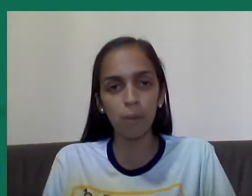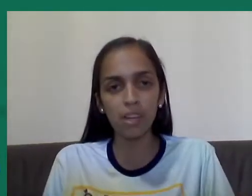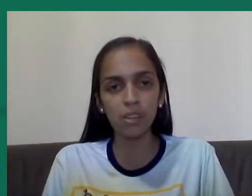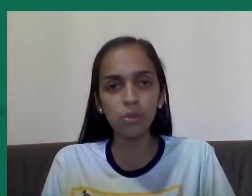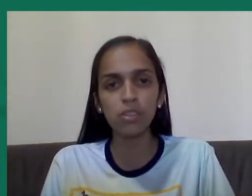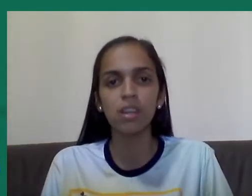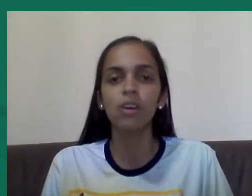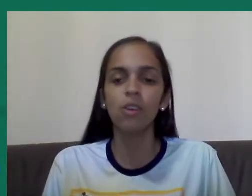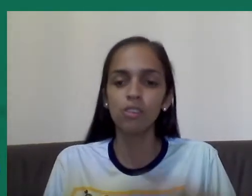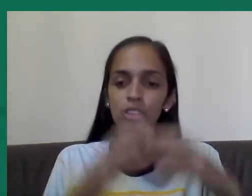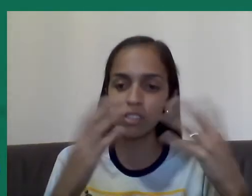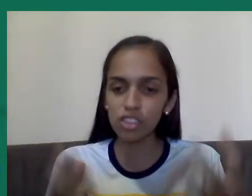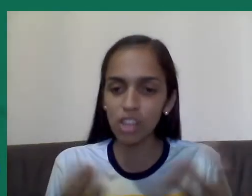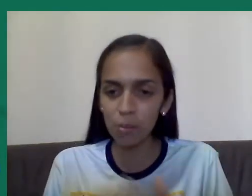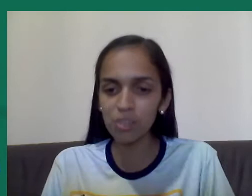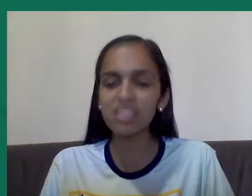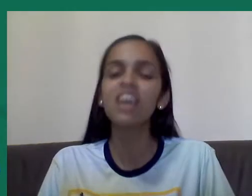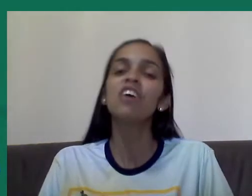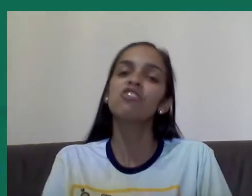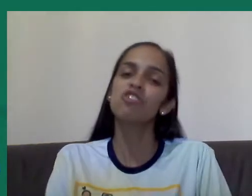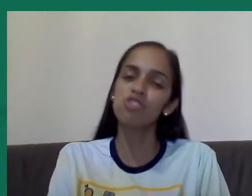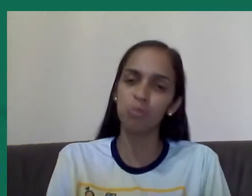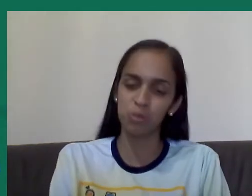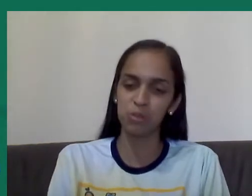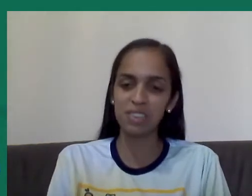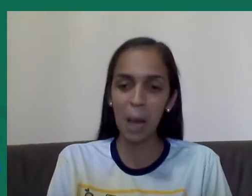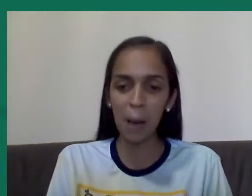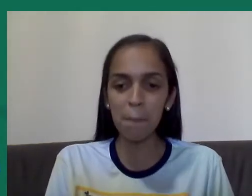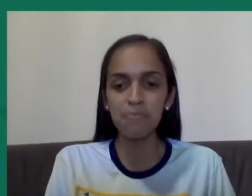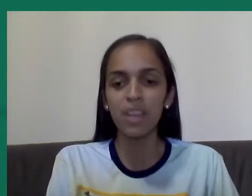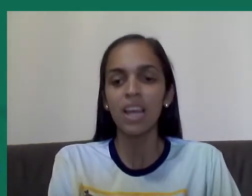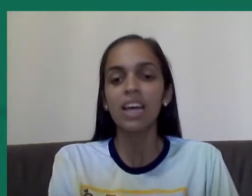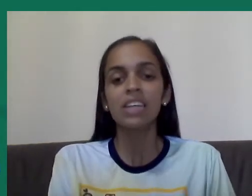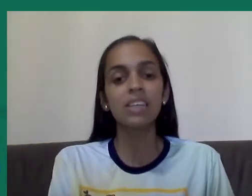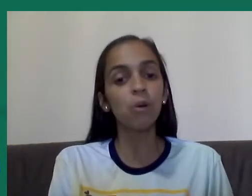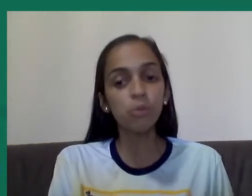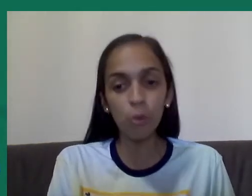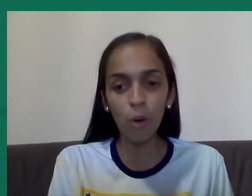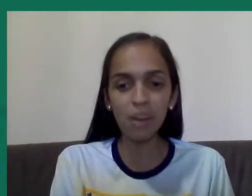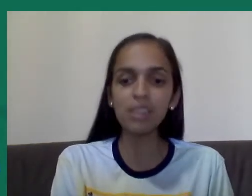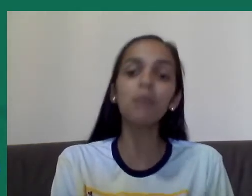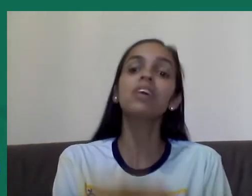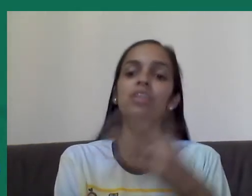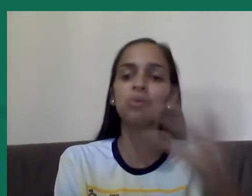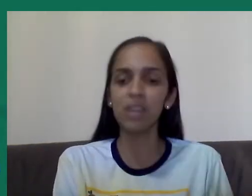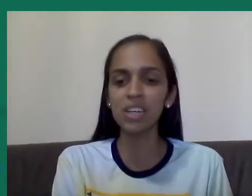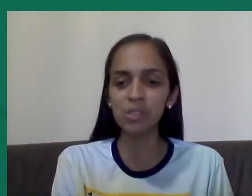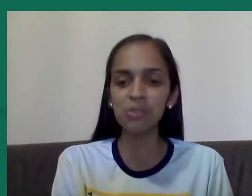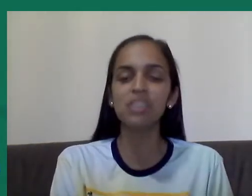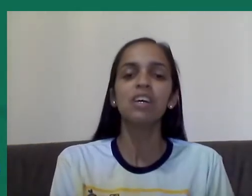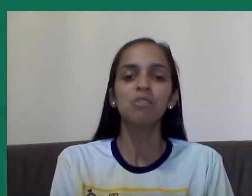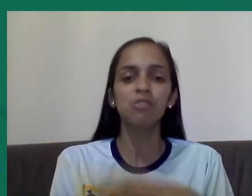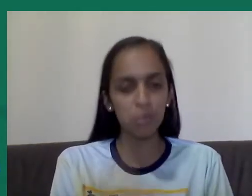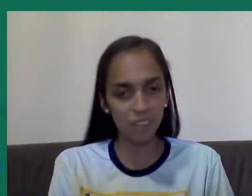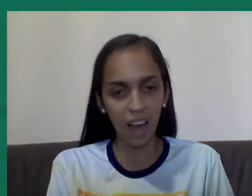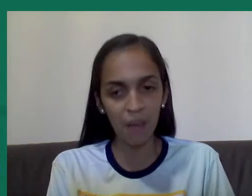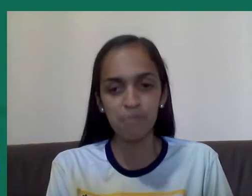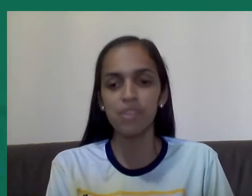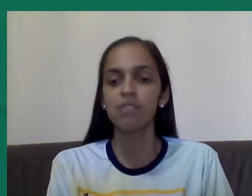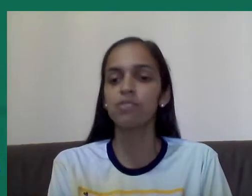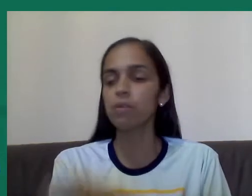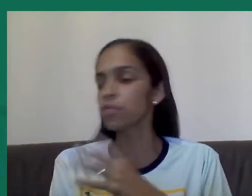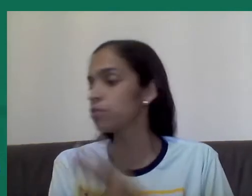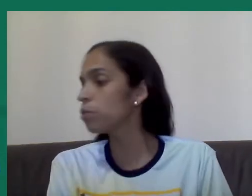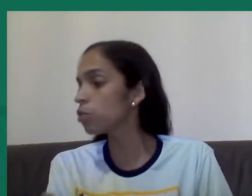desses momentos onde nós estamos juntos, tá? Então, turma, então, quinto ano, vamos